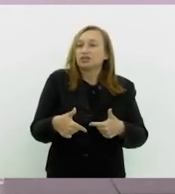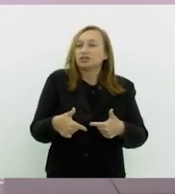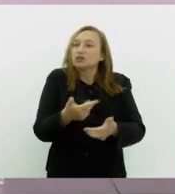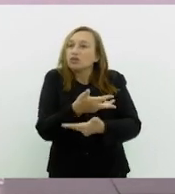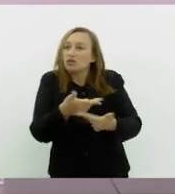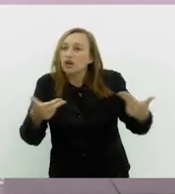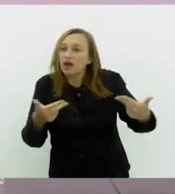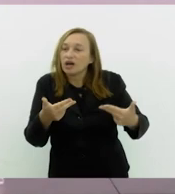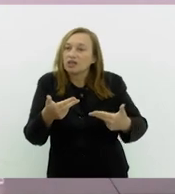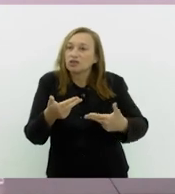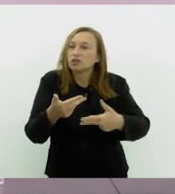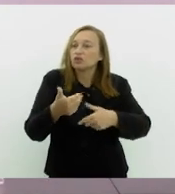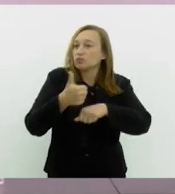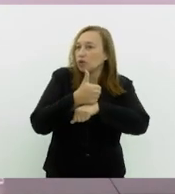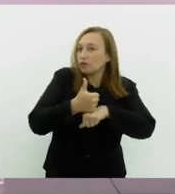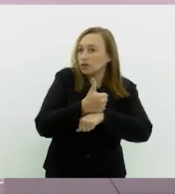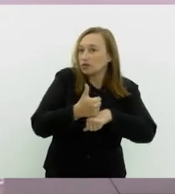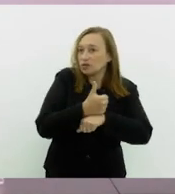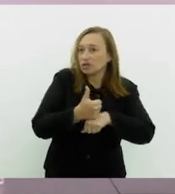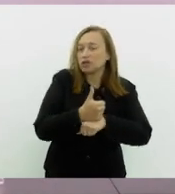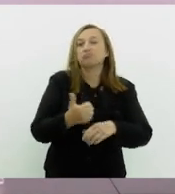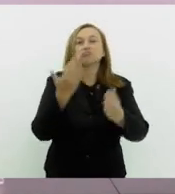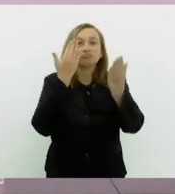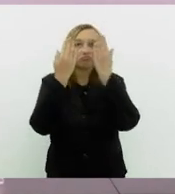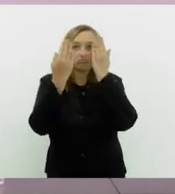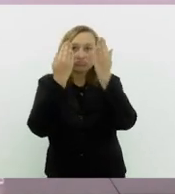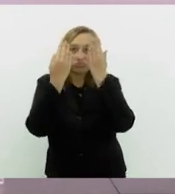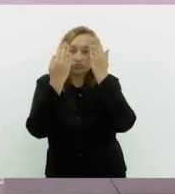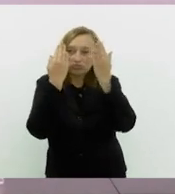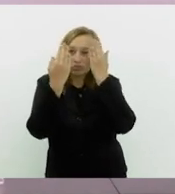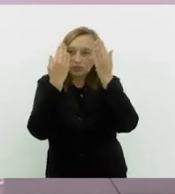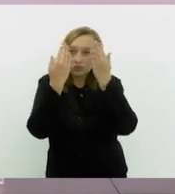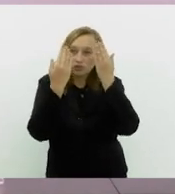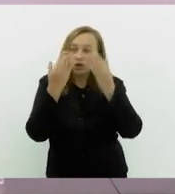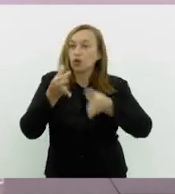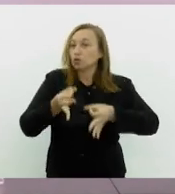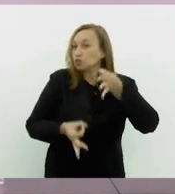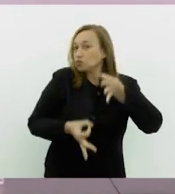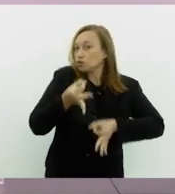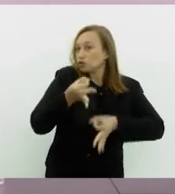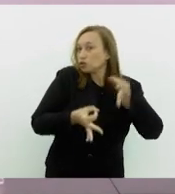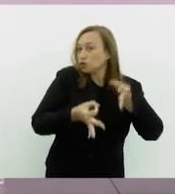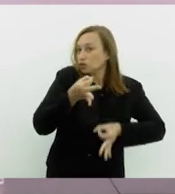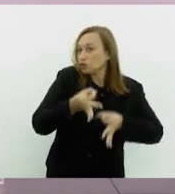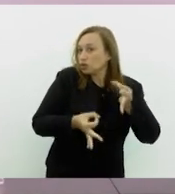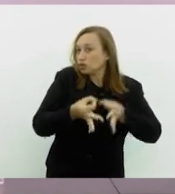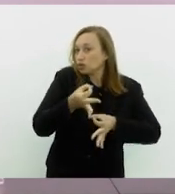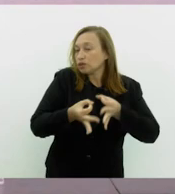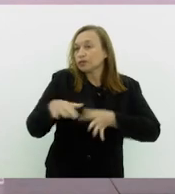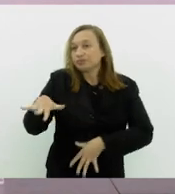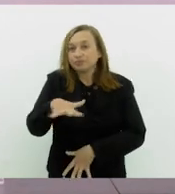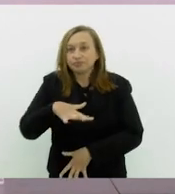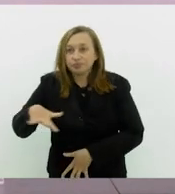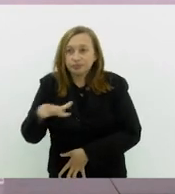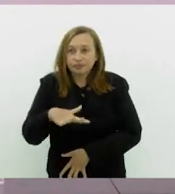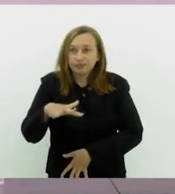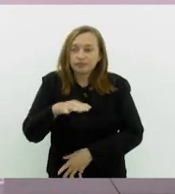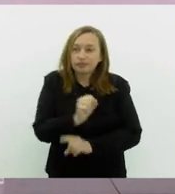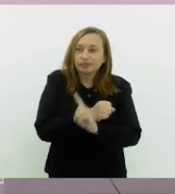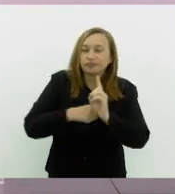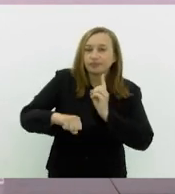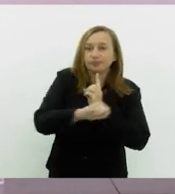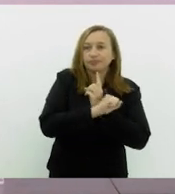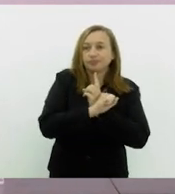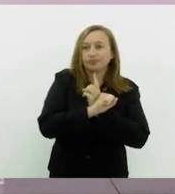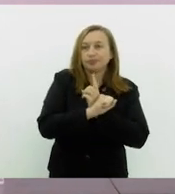multiprofissional. Então, temos profissionais de psicologia, de jurídica, do serviço jurídico, né, e de assistência social,